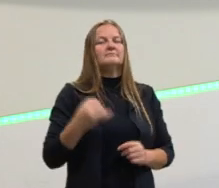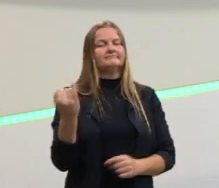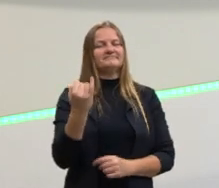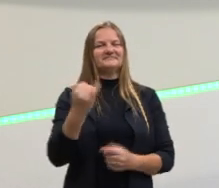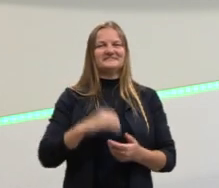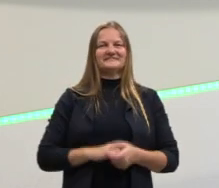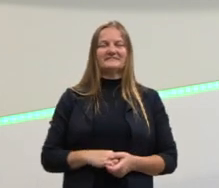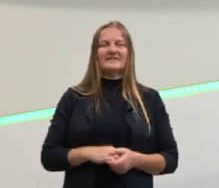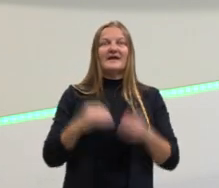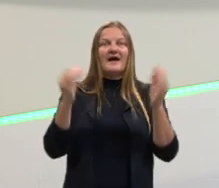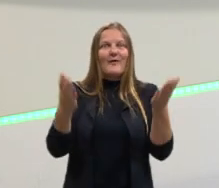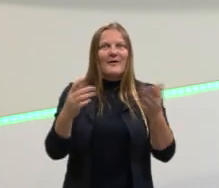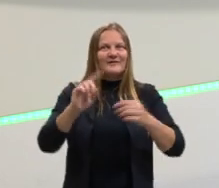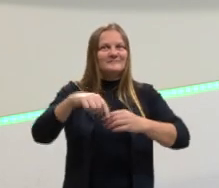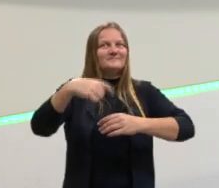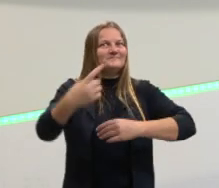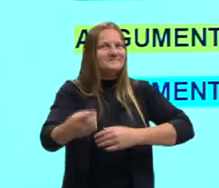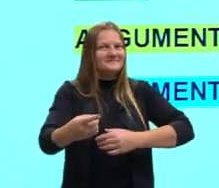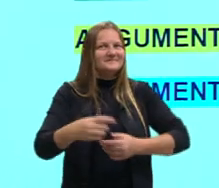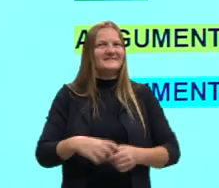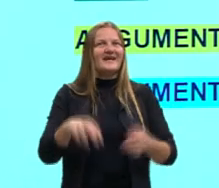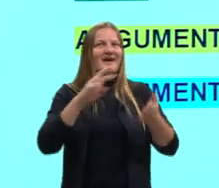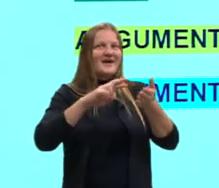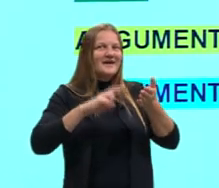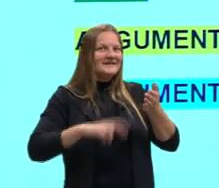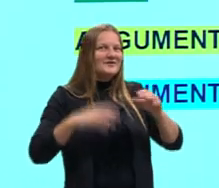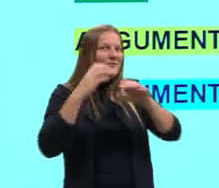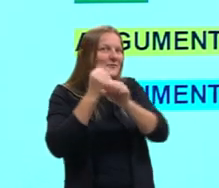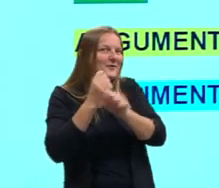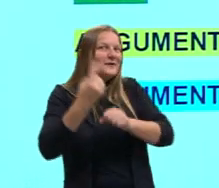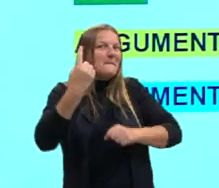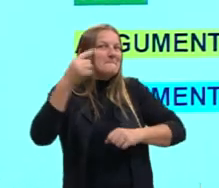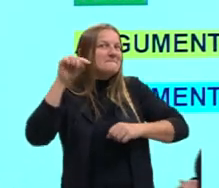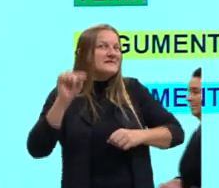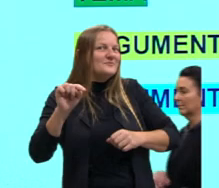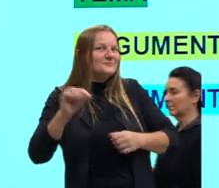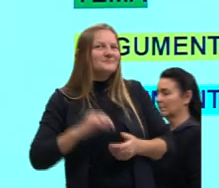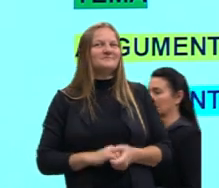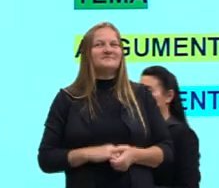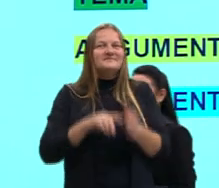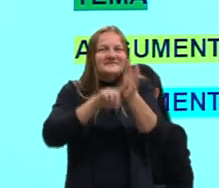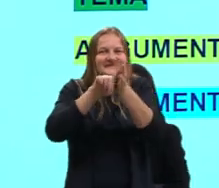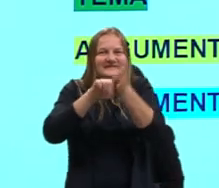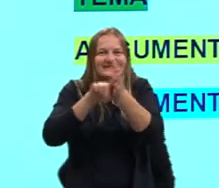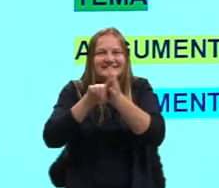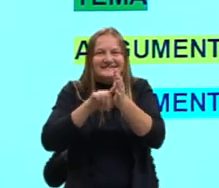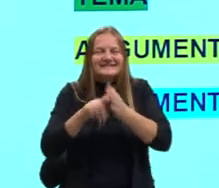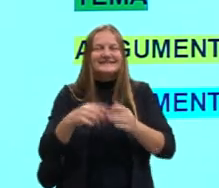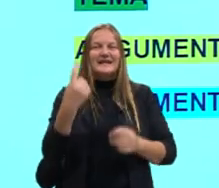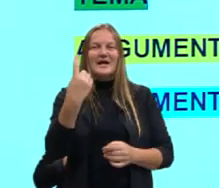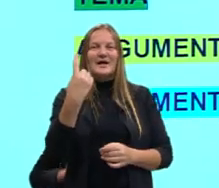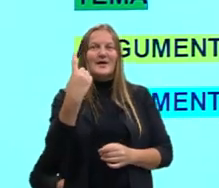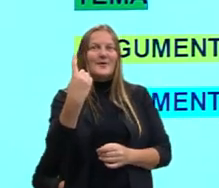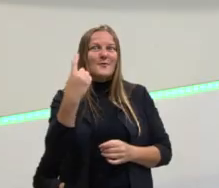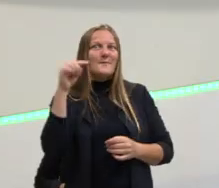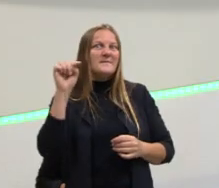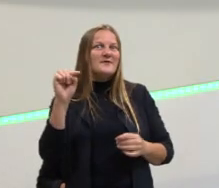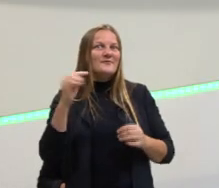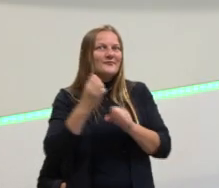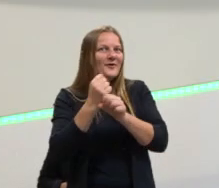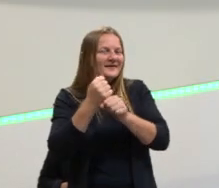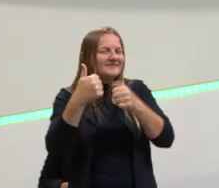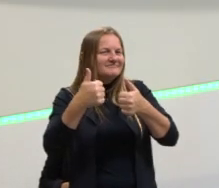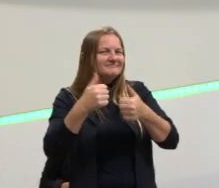a e agora vamos para redação nota 1.000 vamos analisar essa parte tão importante